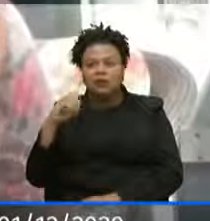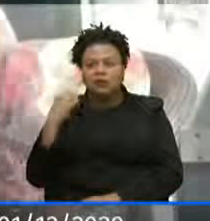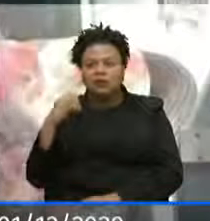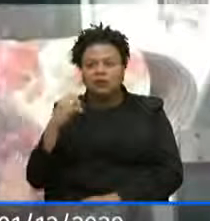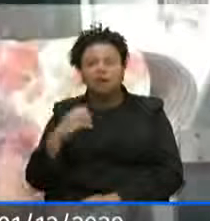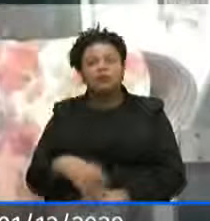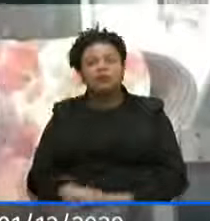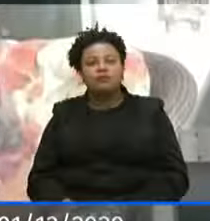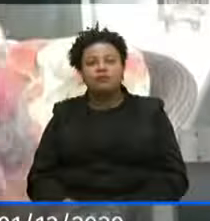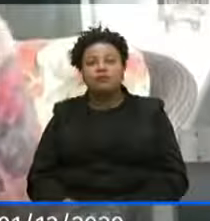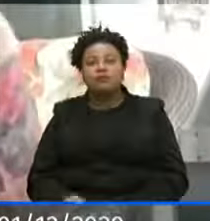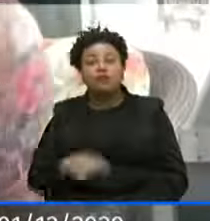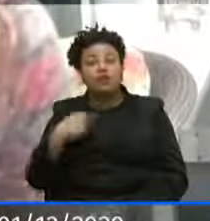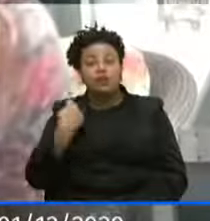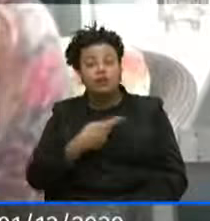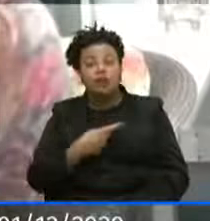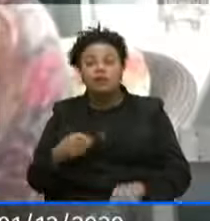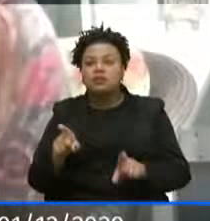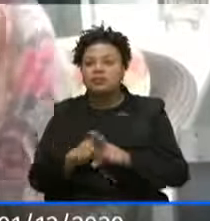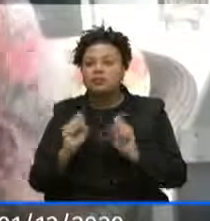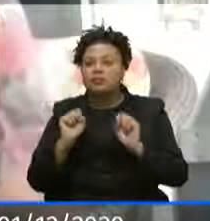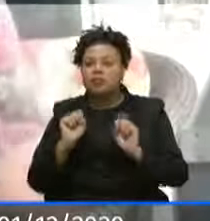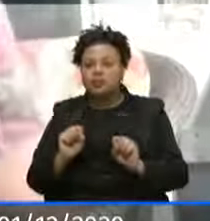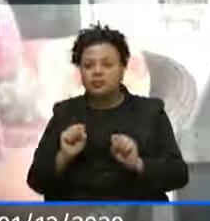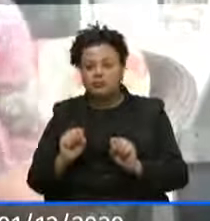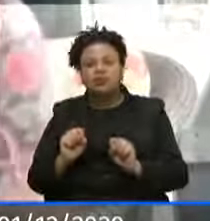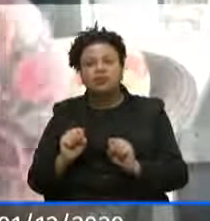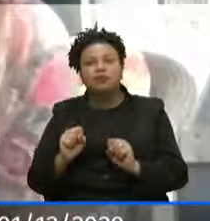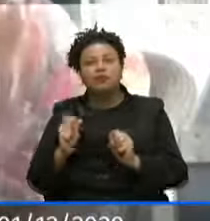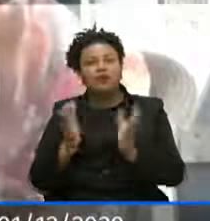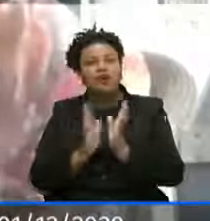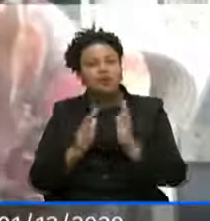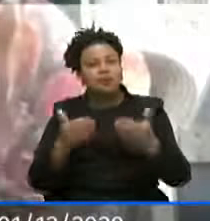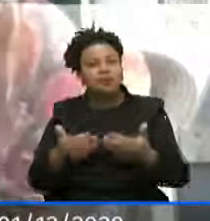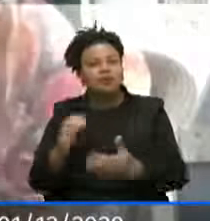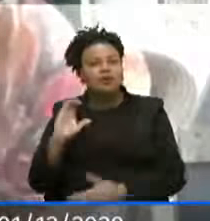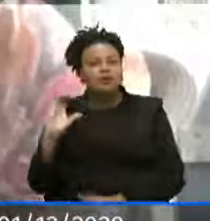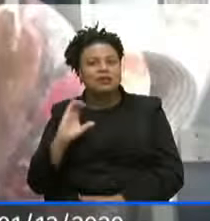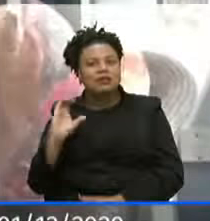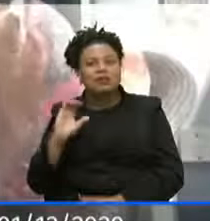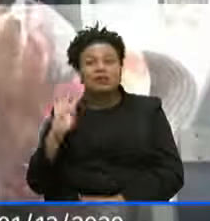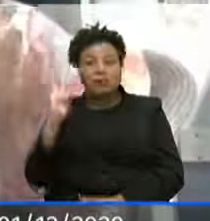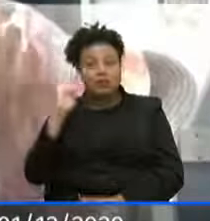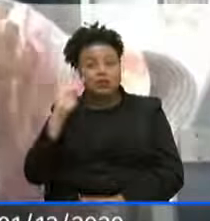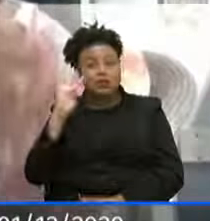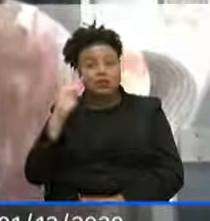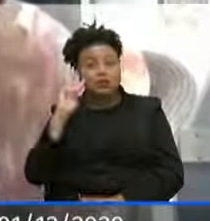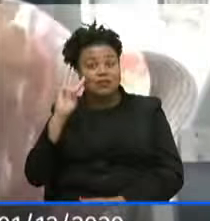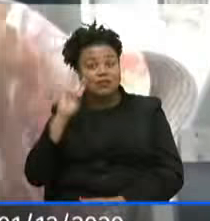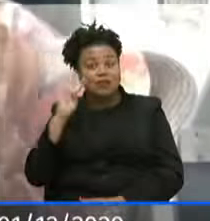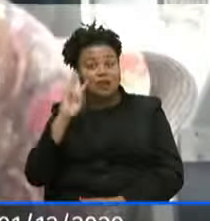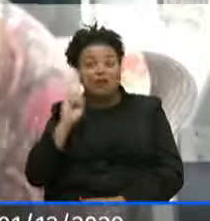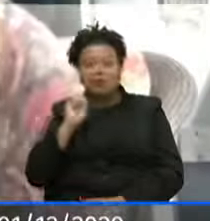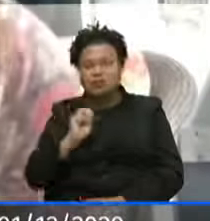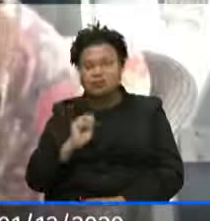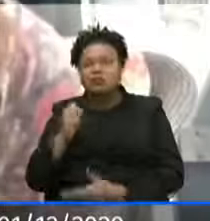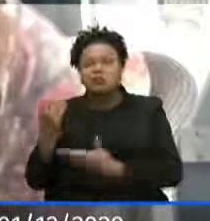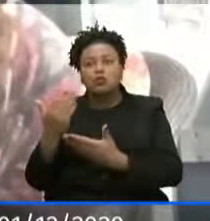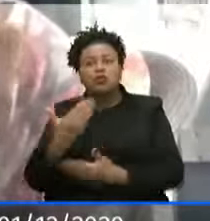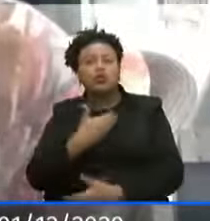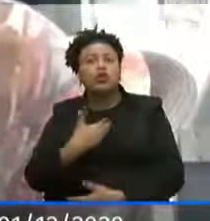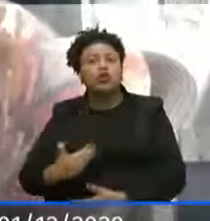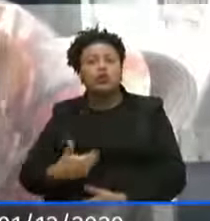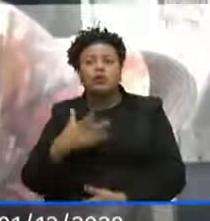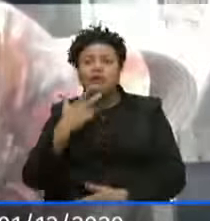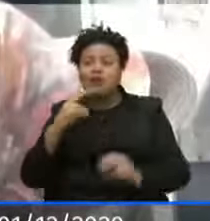Sul. Nós também possamos trazer aí o comitê científico na terça-feira que vem, possamos trazer o governo do estado para